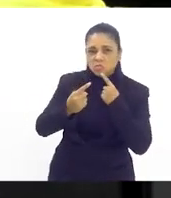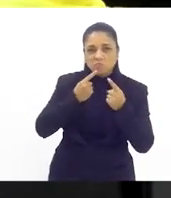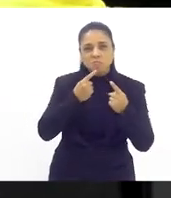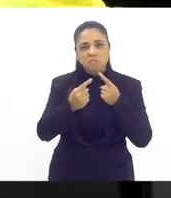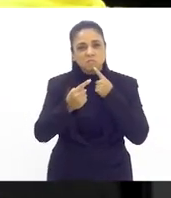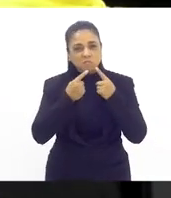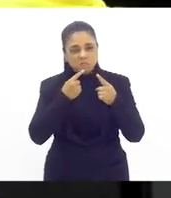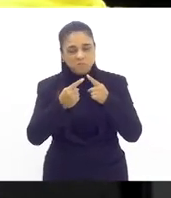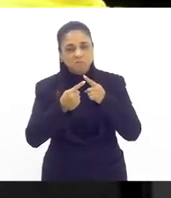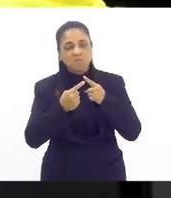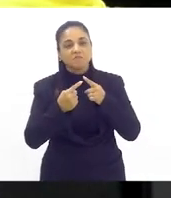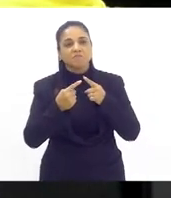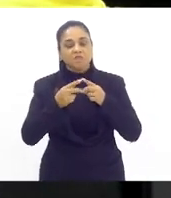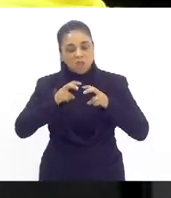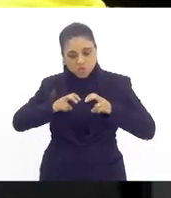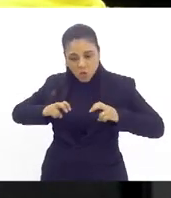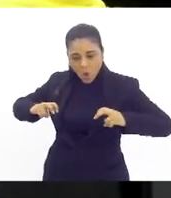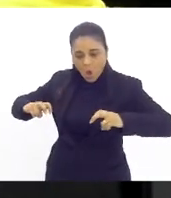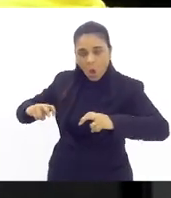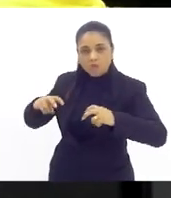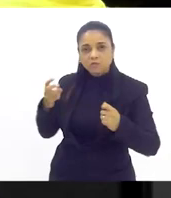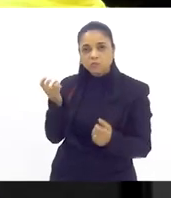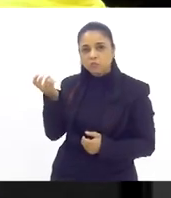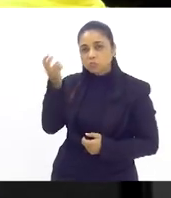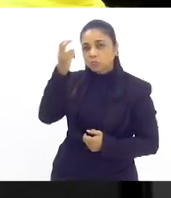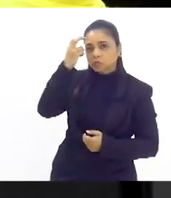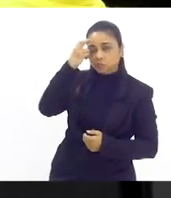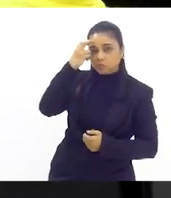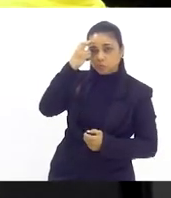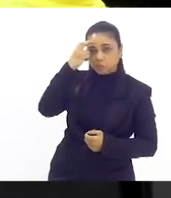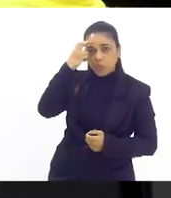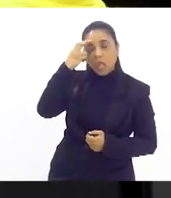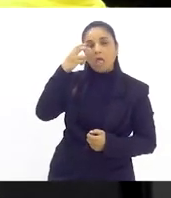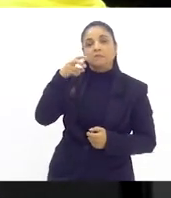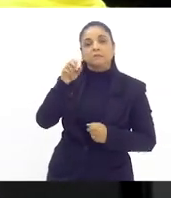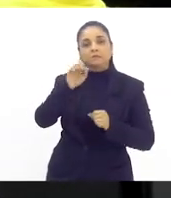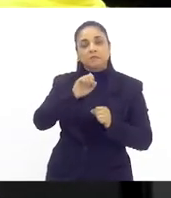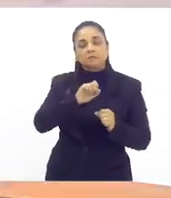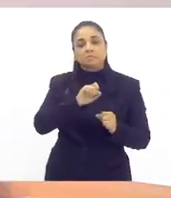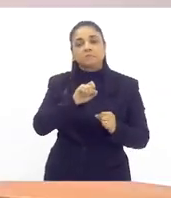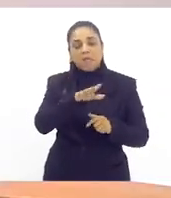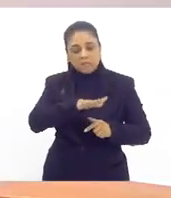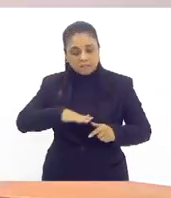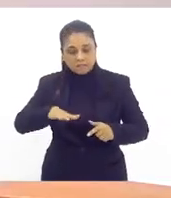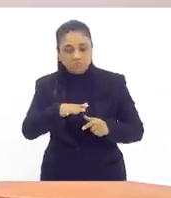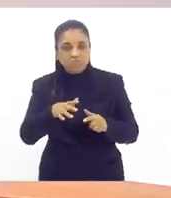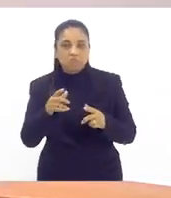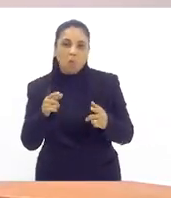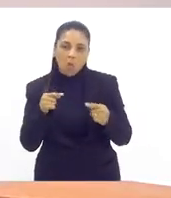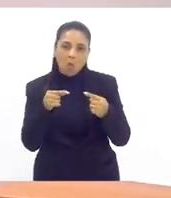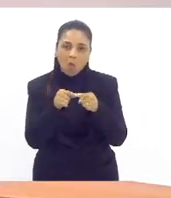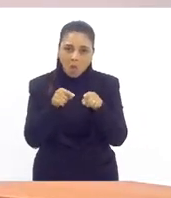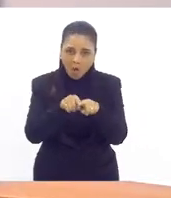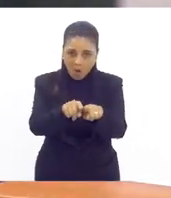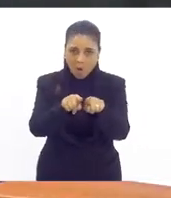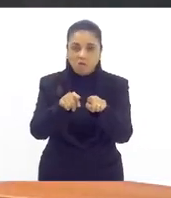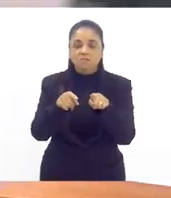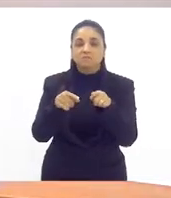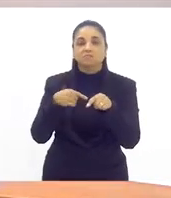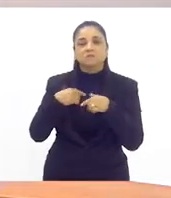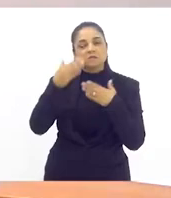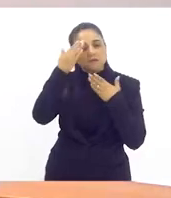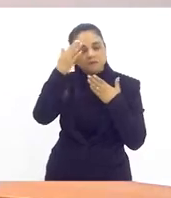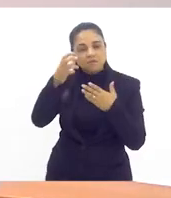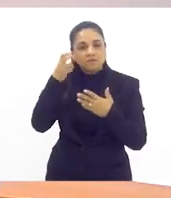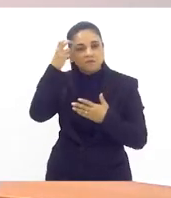inclusive as rodas culturais que também fazem parte desse cenário aqui e aproveitando agradecer a Verônica